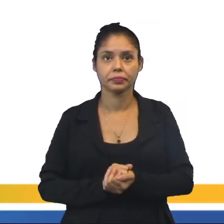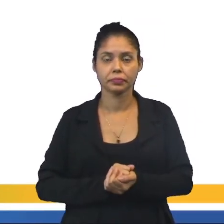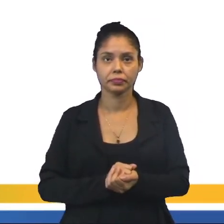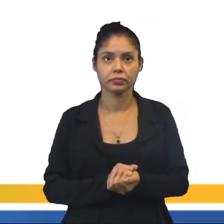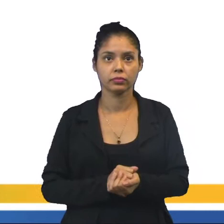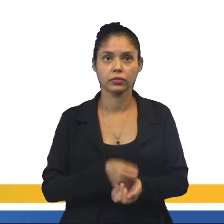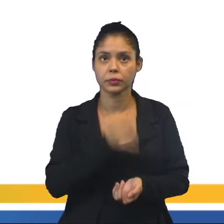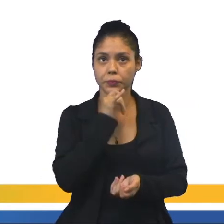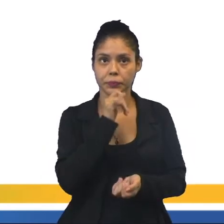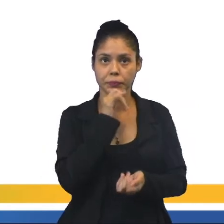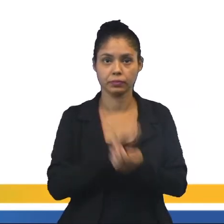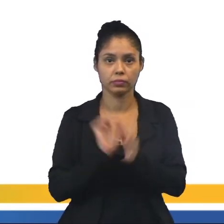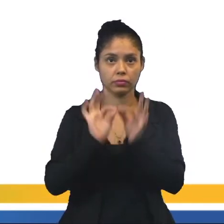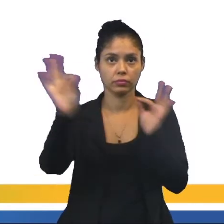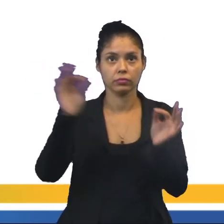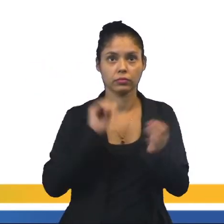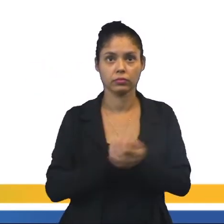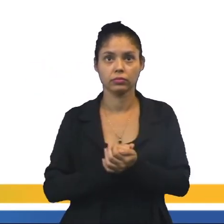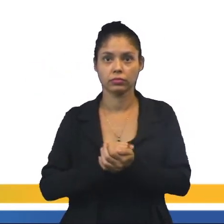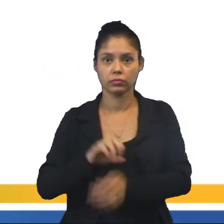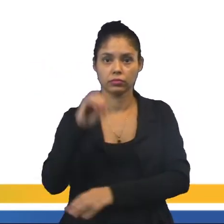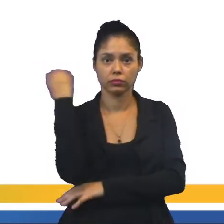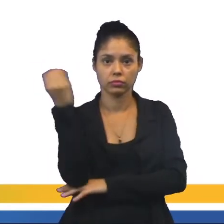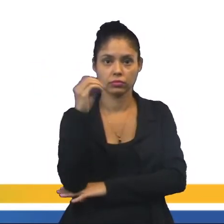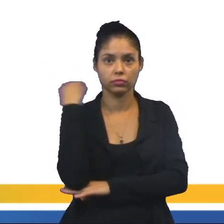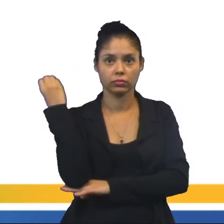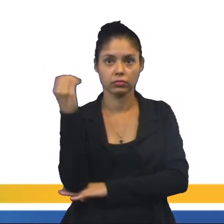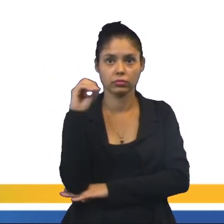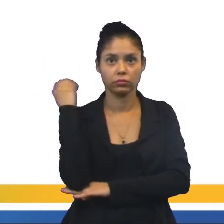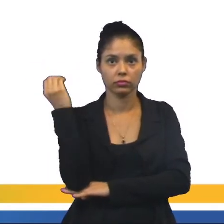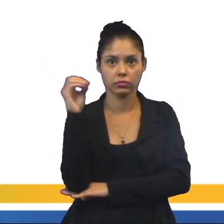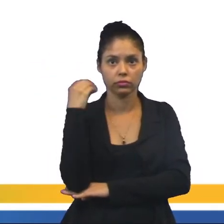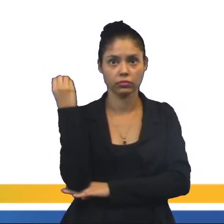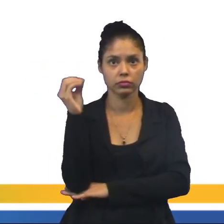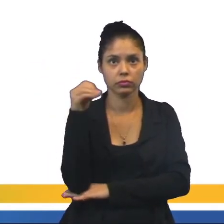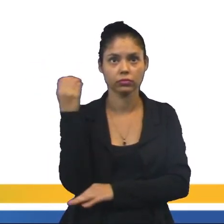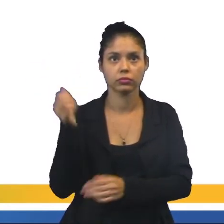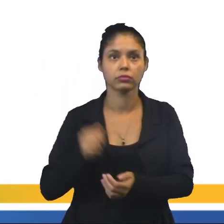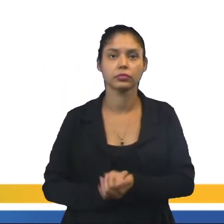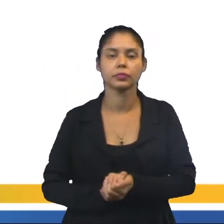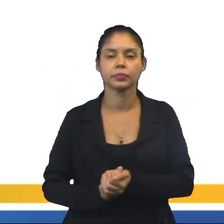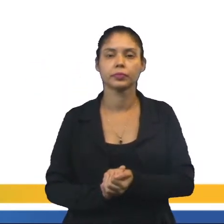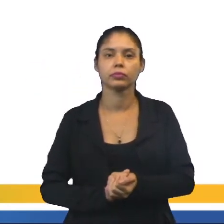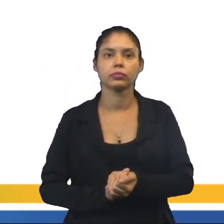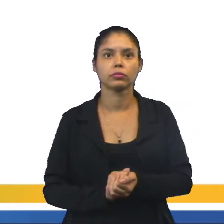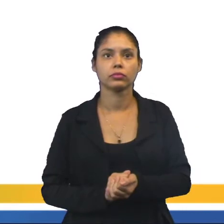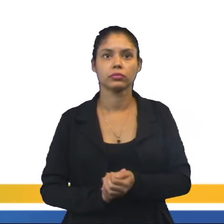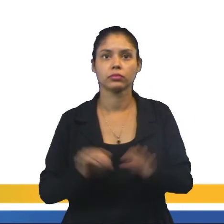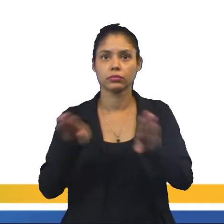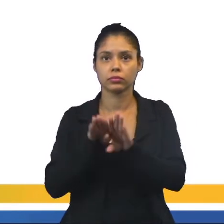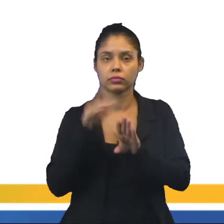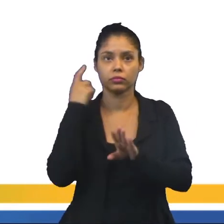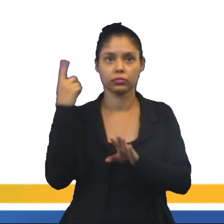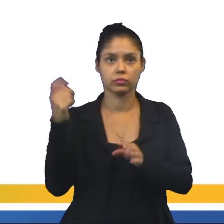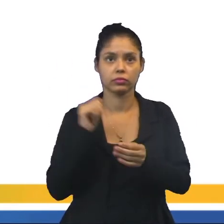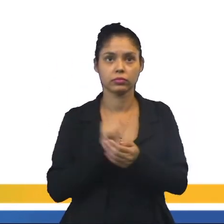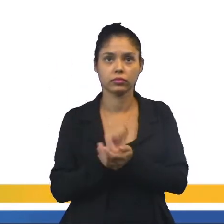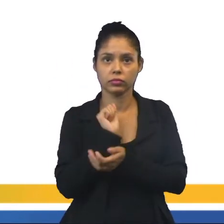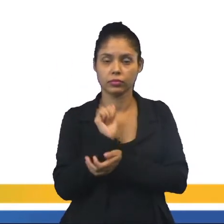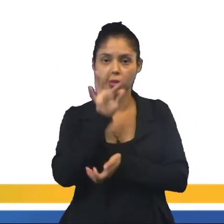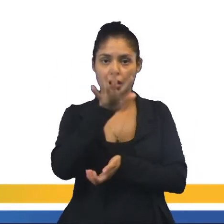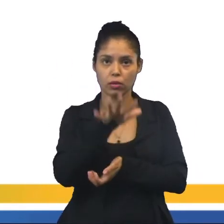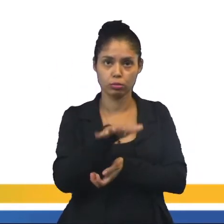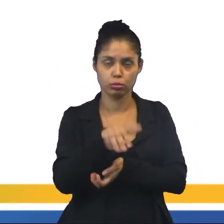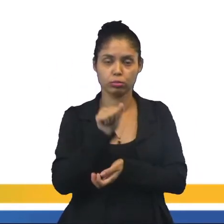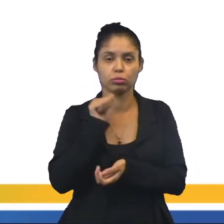ó exemplo de sons longo né quando você escuta uma sirene de ambulância né não são longo e quando você escuta miado